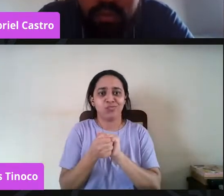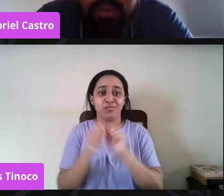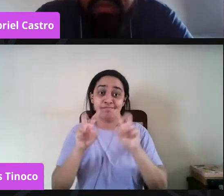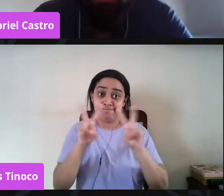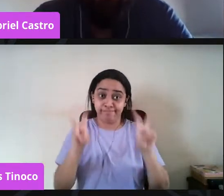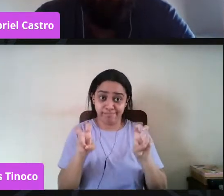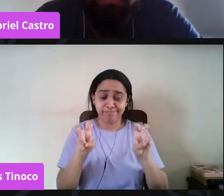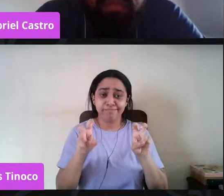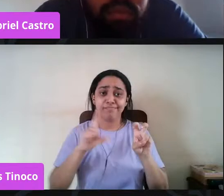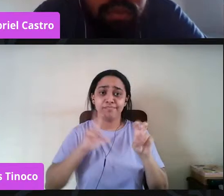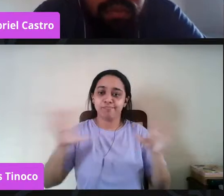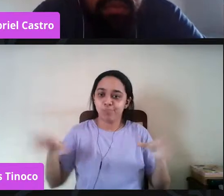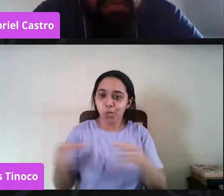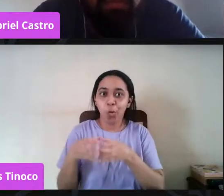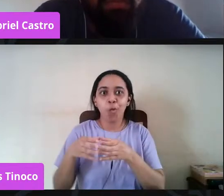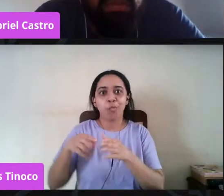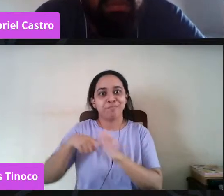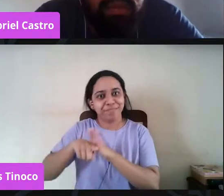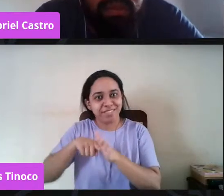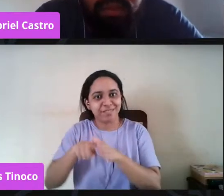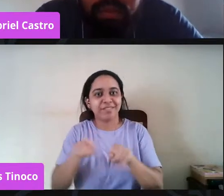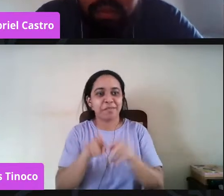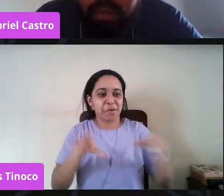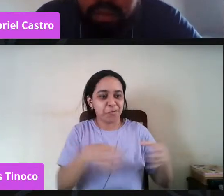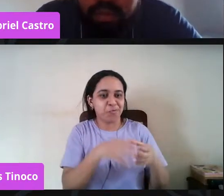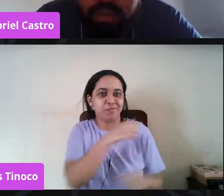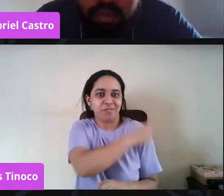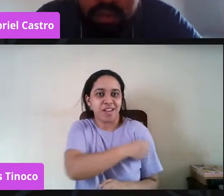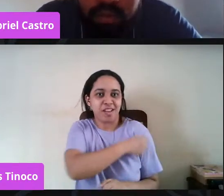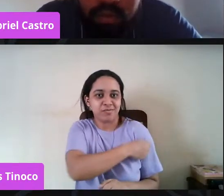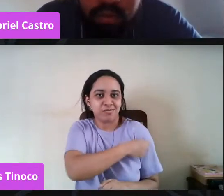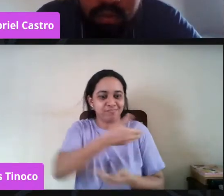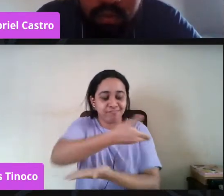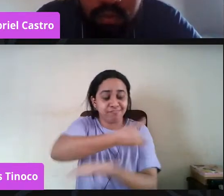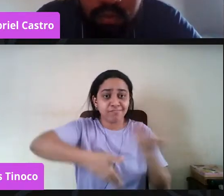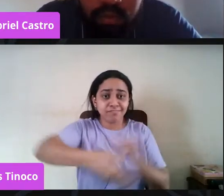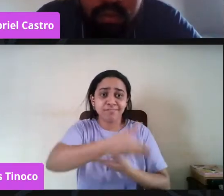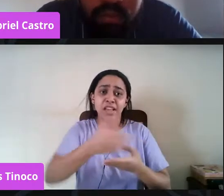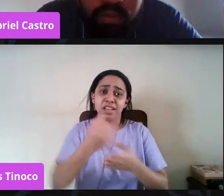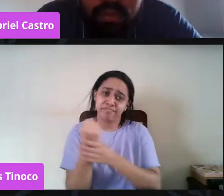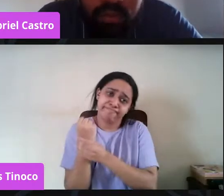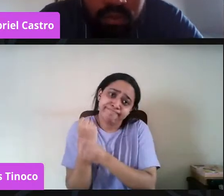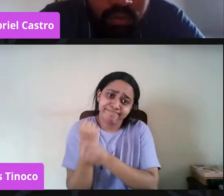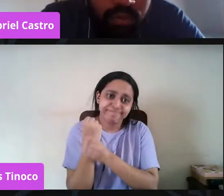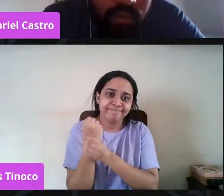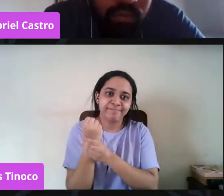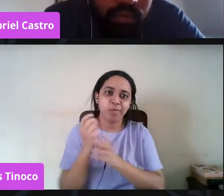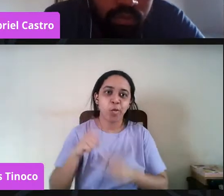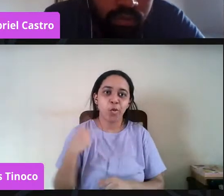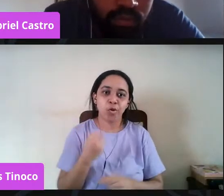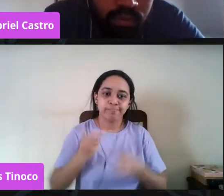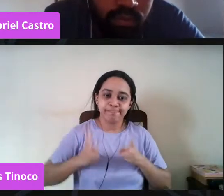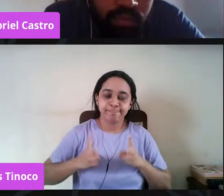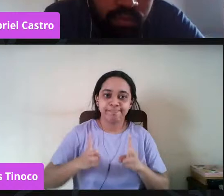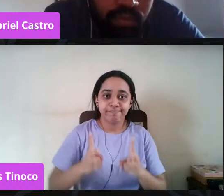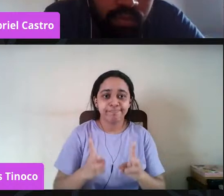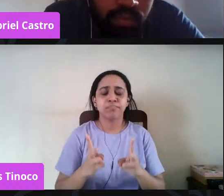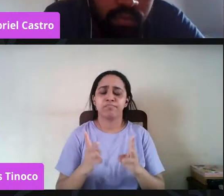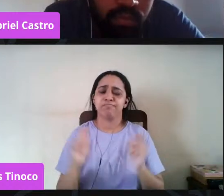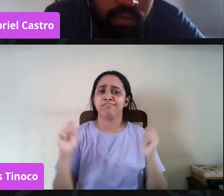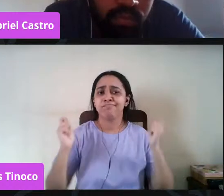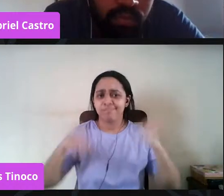agregue pesquisadores, alunos, né, então é esse porto seguro, digamos assim, em que a gente possa discutir todos